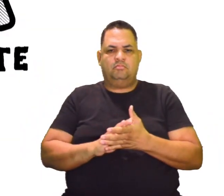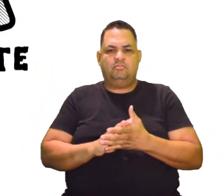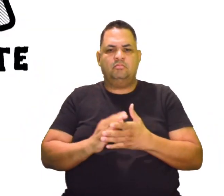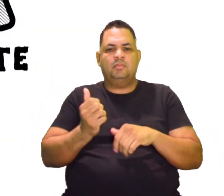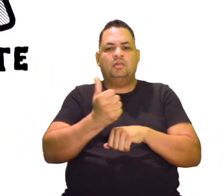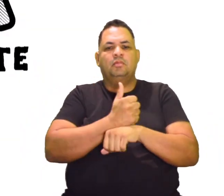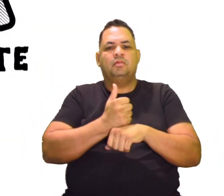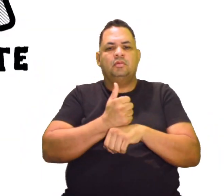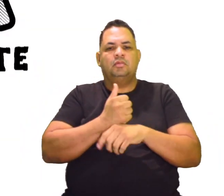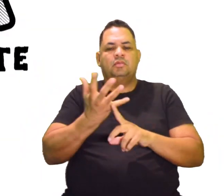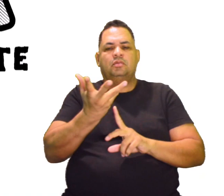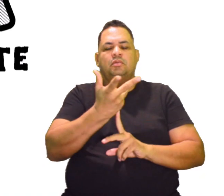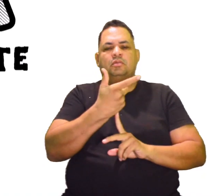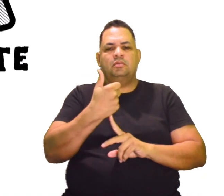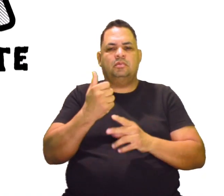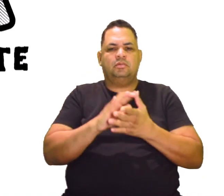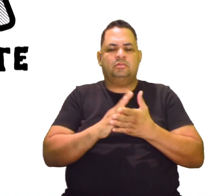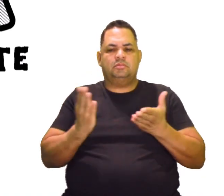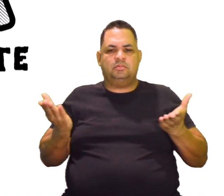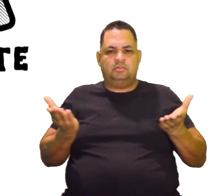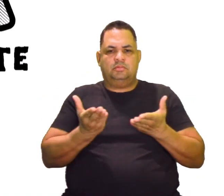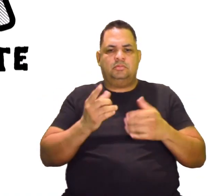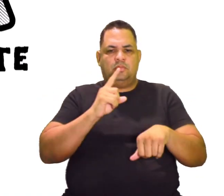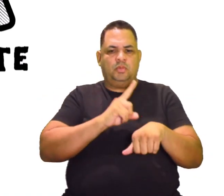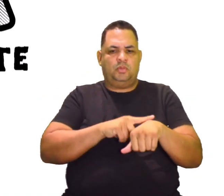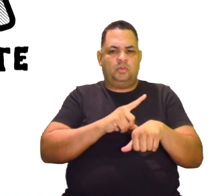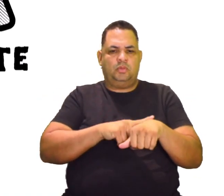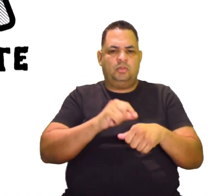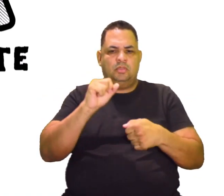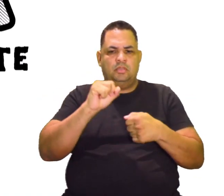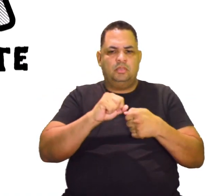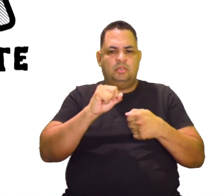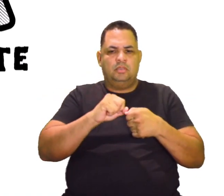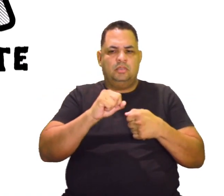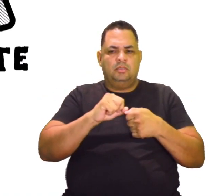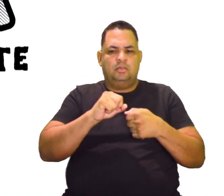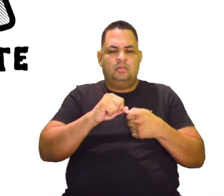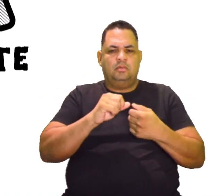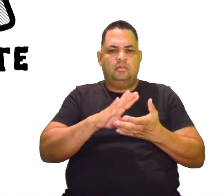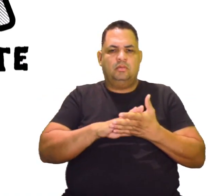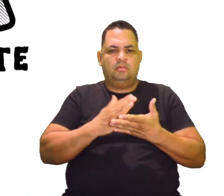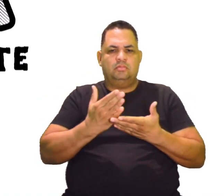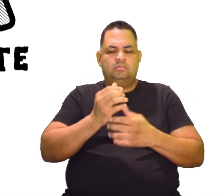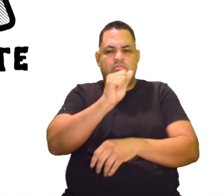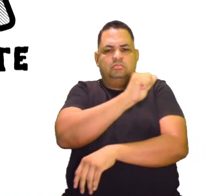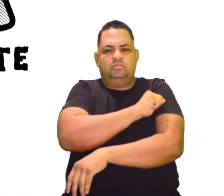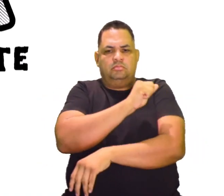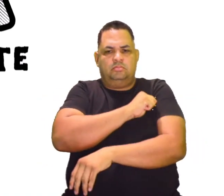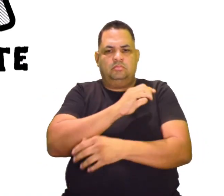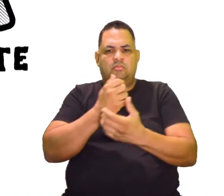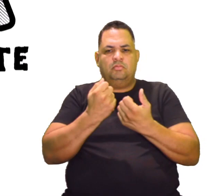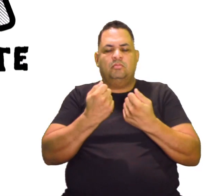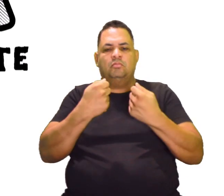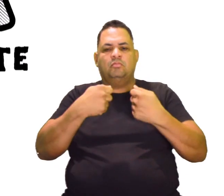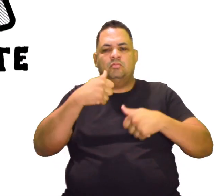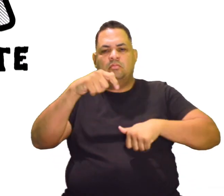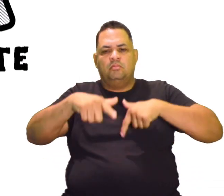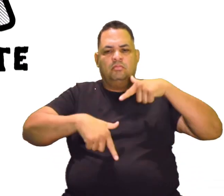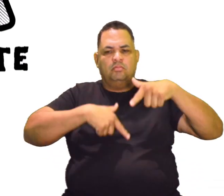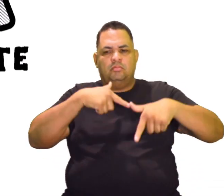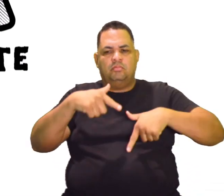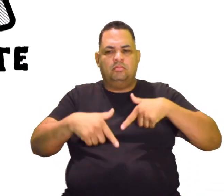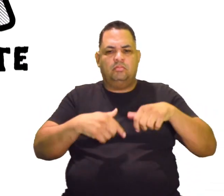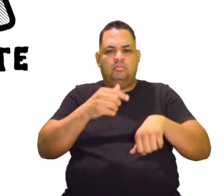atuais. Então, vamos para a hora de fazer, um momento que você, estudante, pode desenvolver a